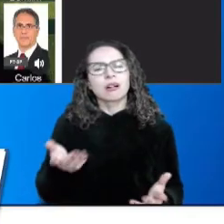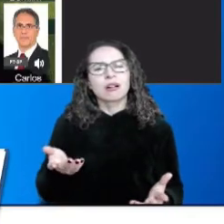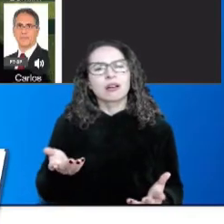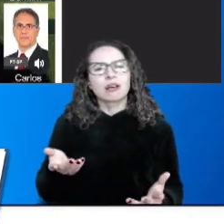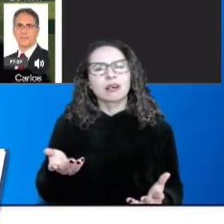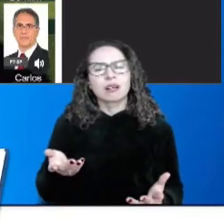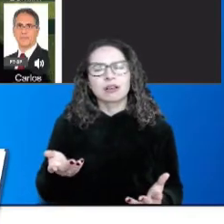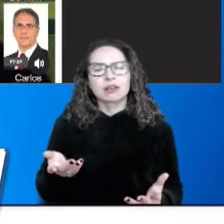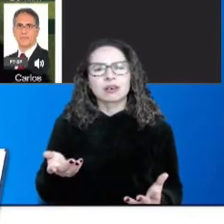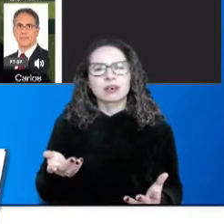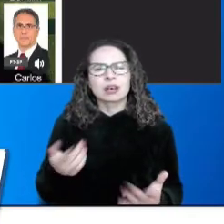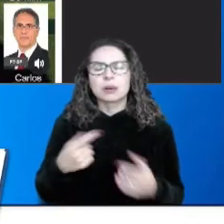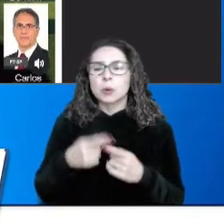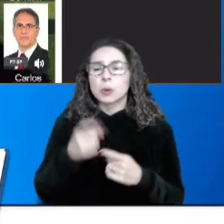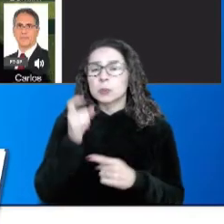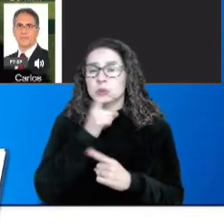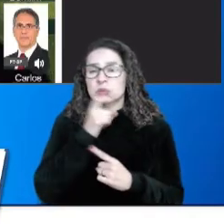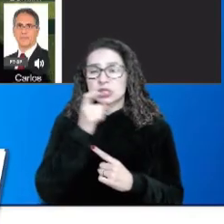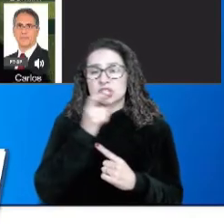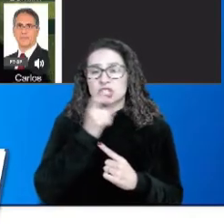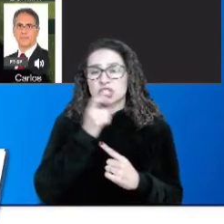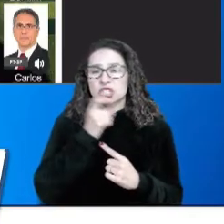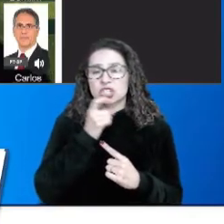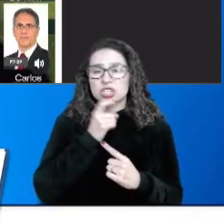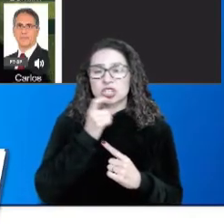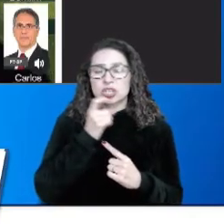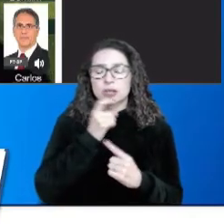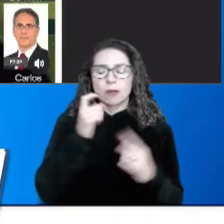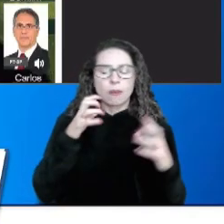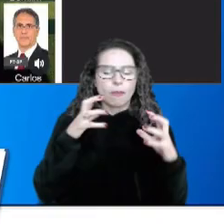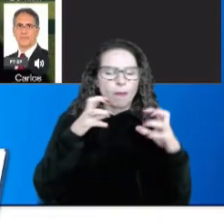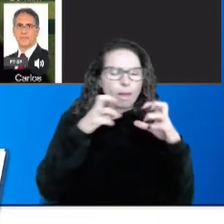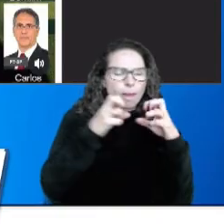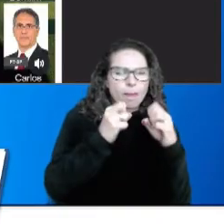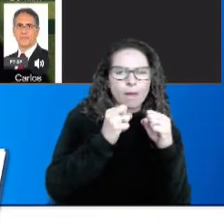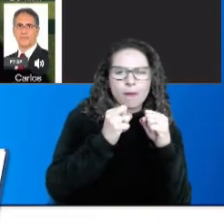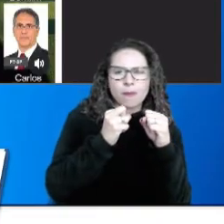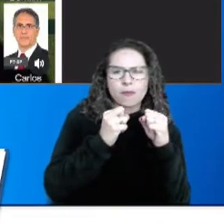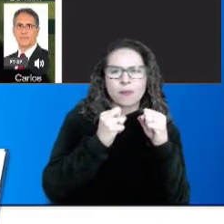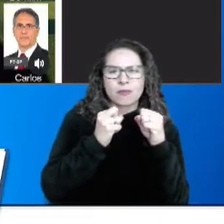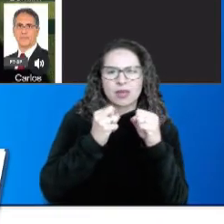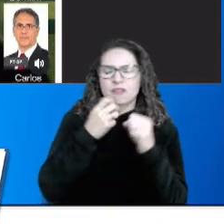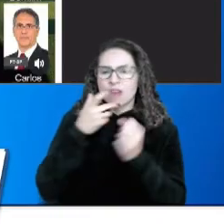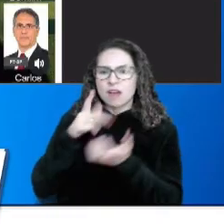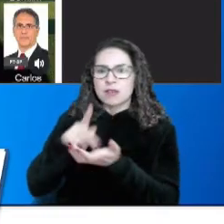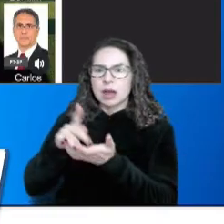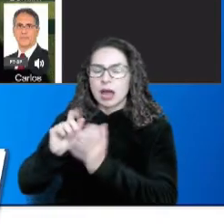Porque a mentira, ela é escuridão. E a verdade é luz.